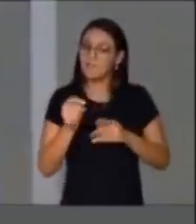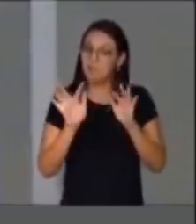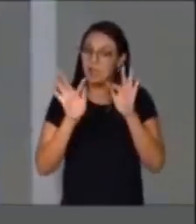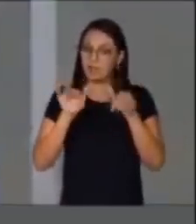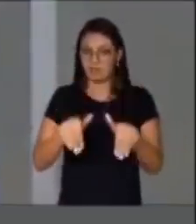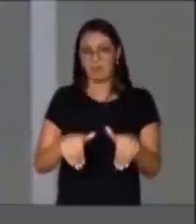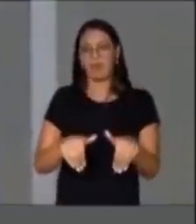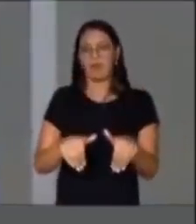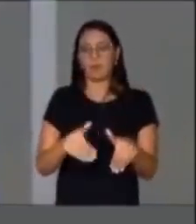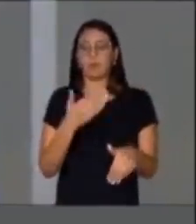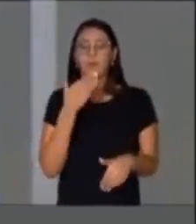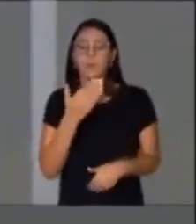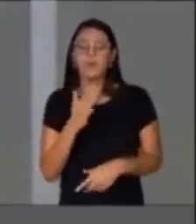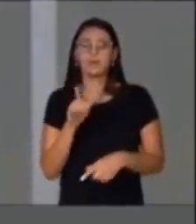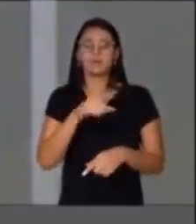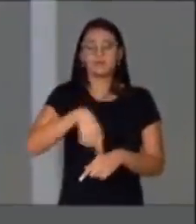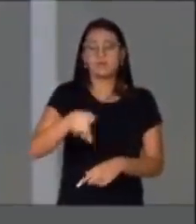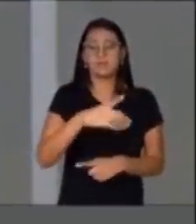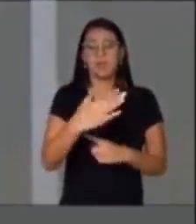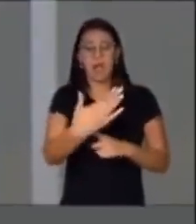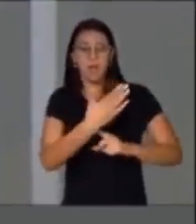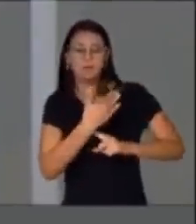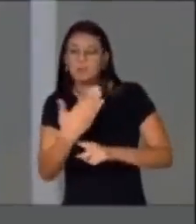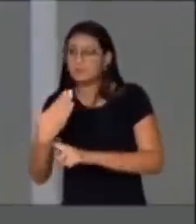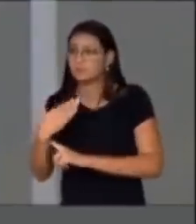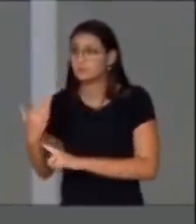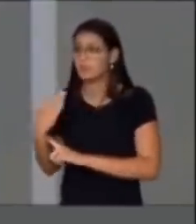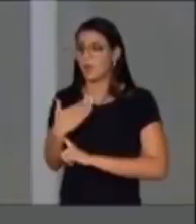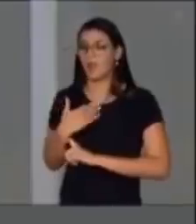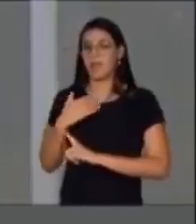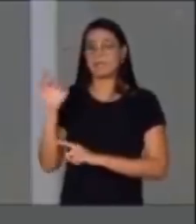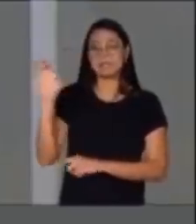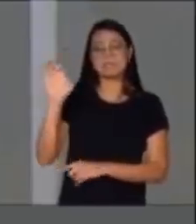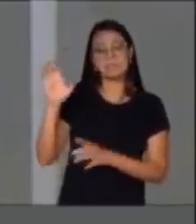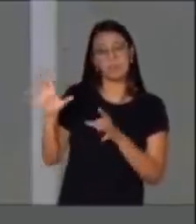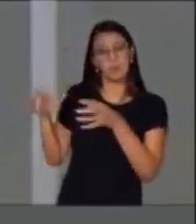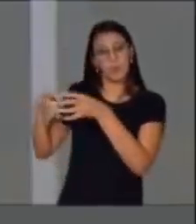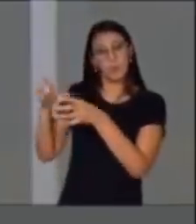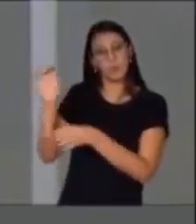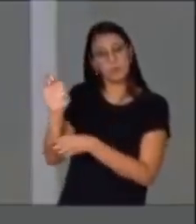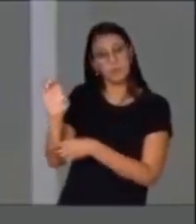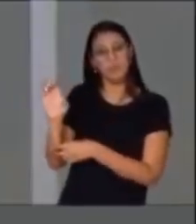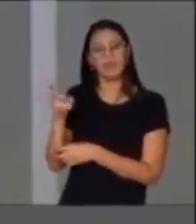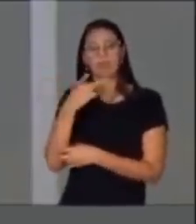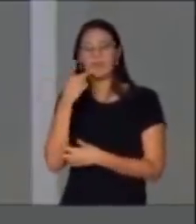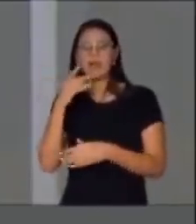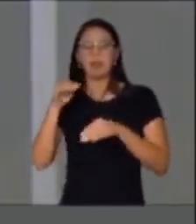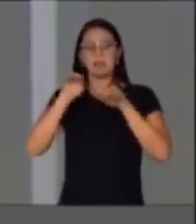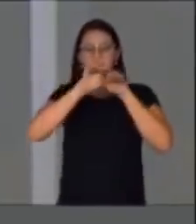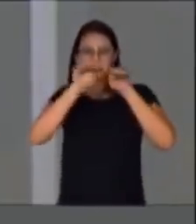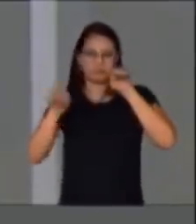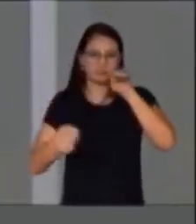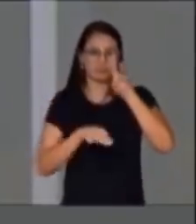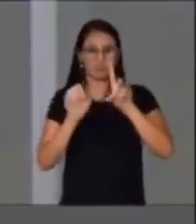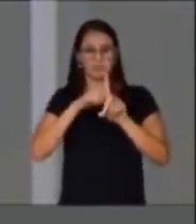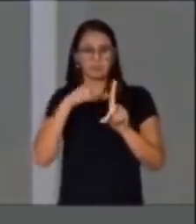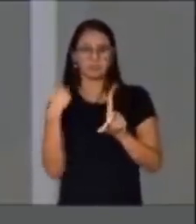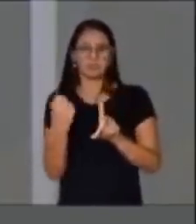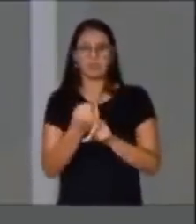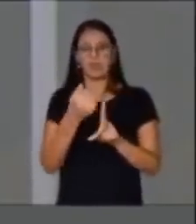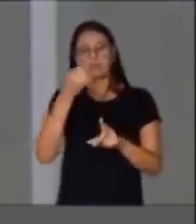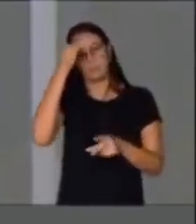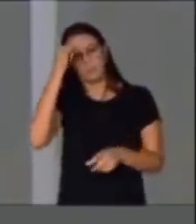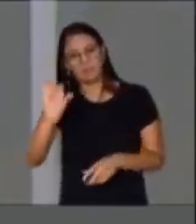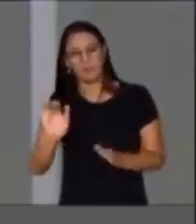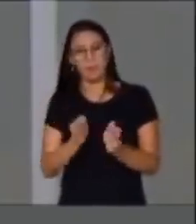final. Peço ajuda, inclusive, para os colegas parlamentares de esquerda, que falam muito sobre desigualdade social, sobre combate